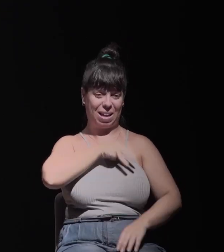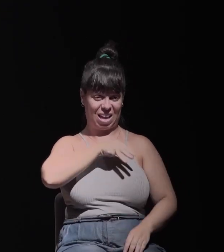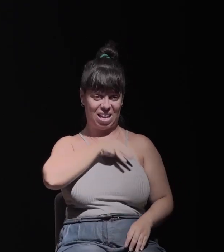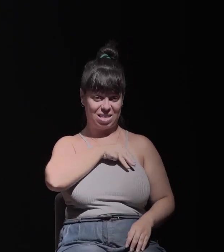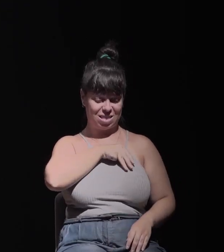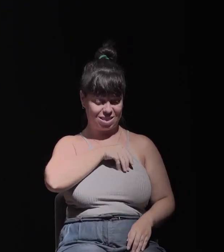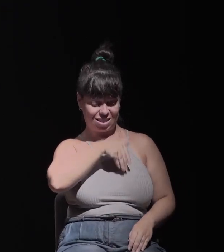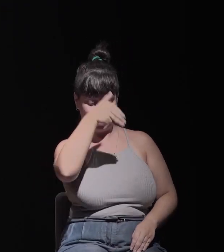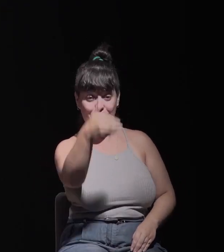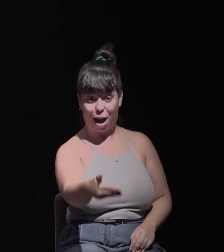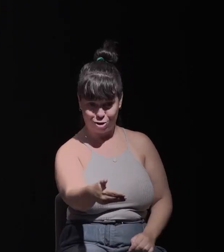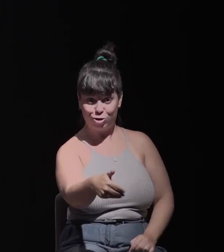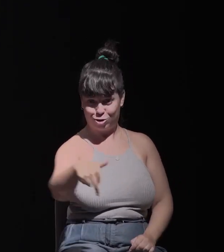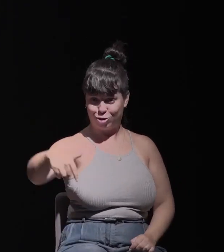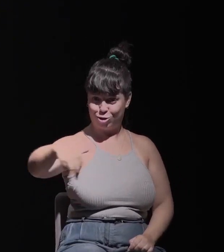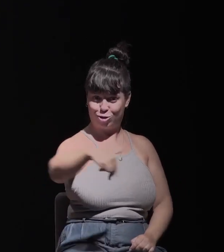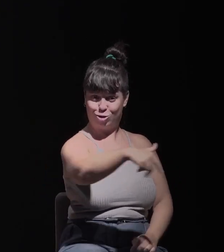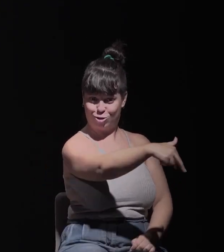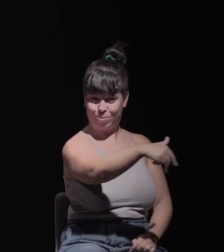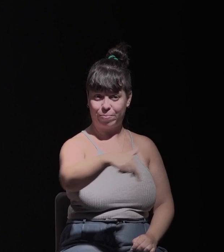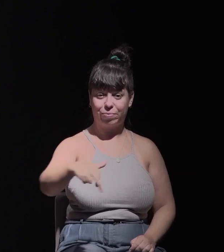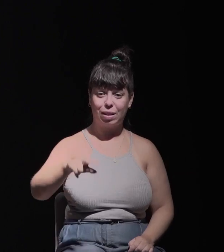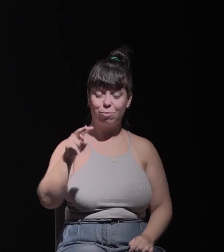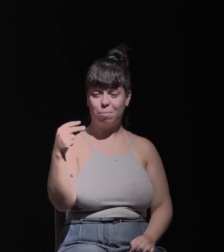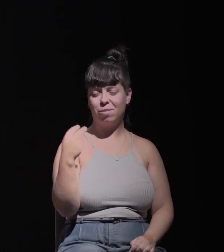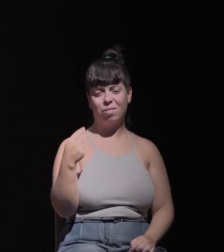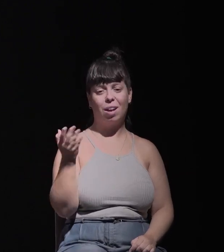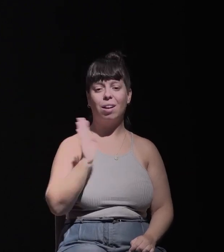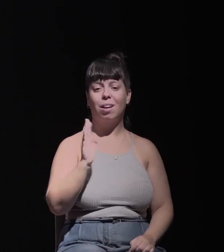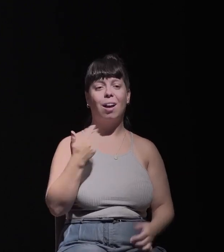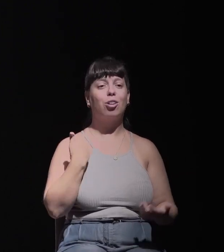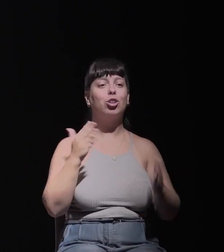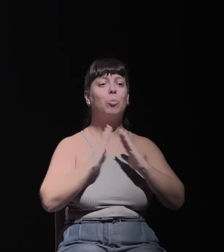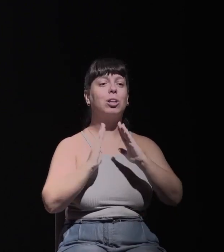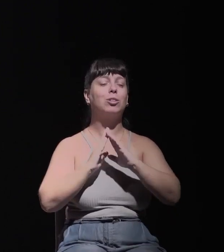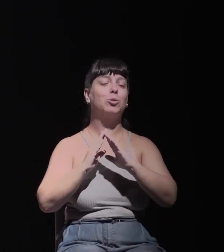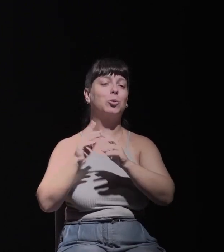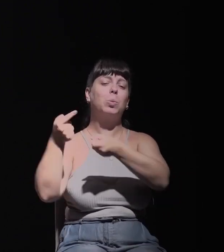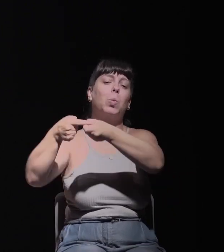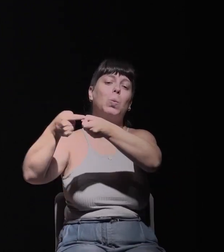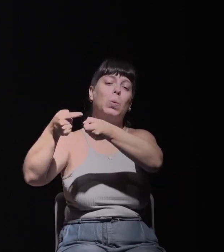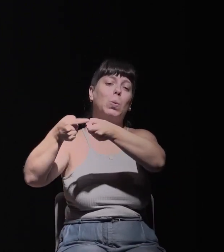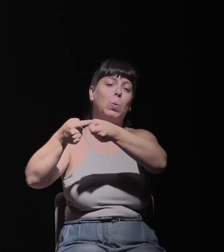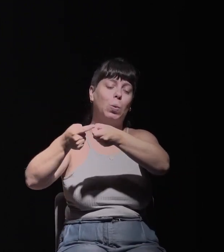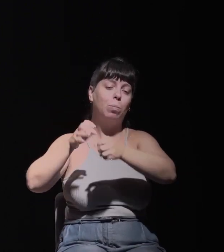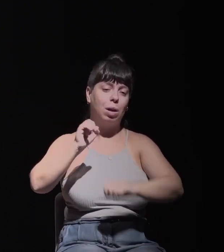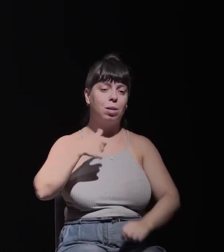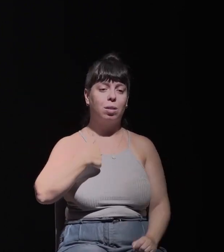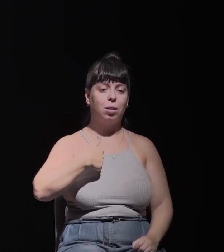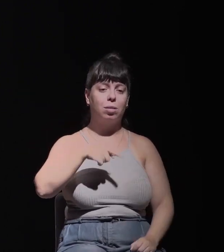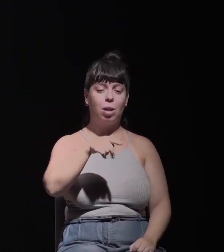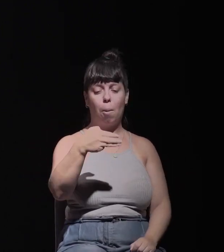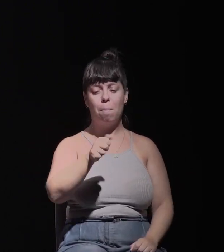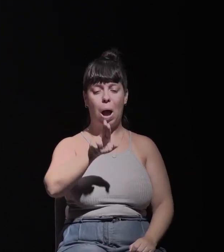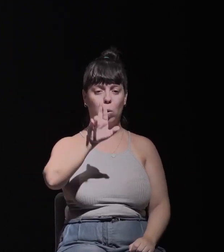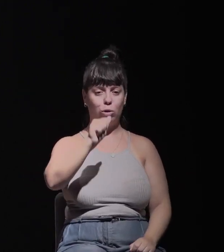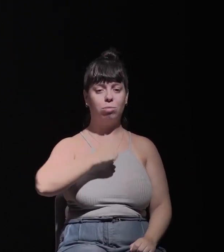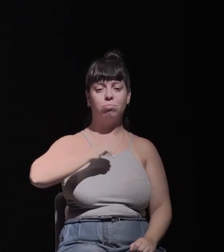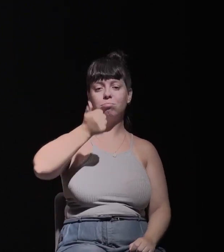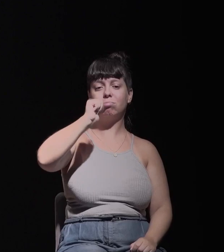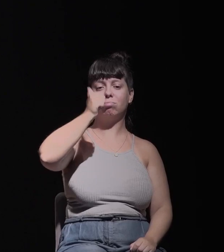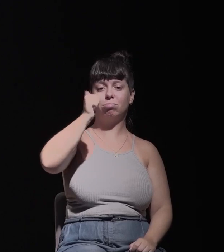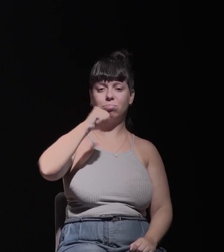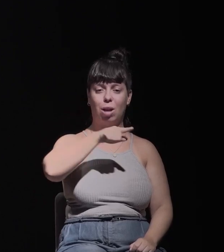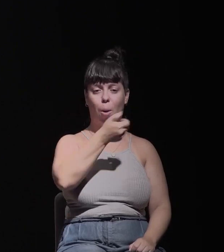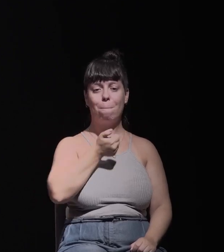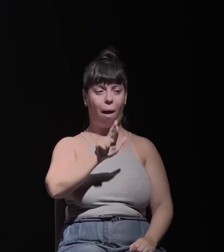Mackenzie, vocês vão me ver, não vão ver mais, que agora estou morando no interior, vão ver menos, mas vocês vão me ver bebendo no Mauro, que é um bar